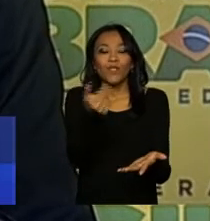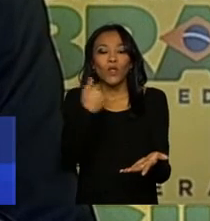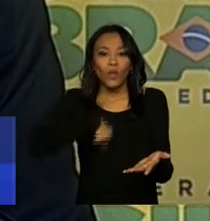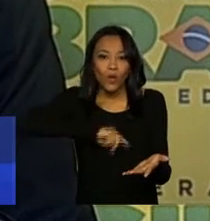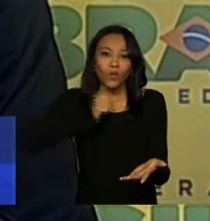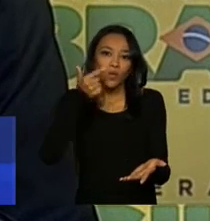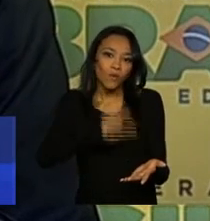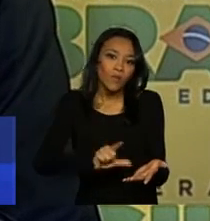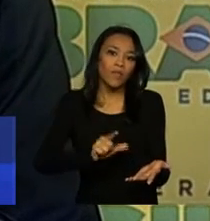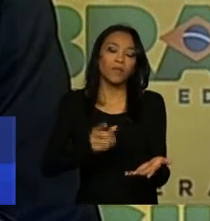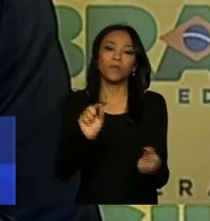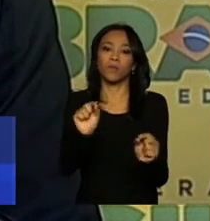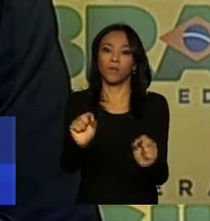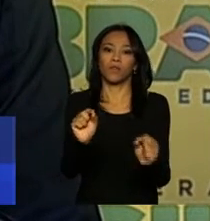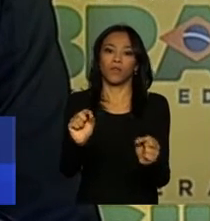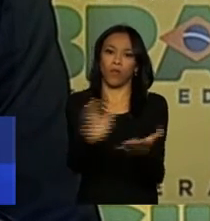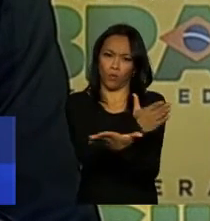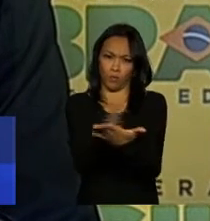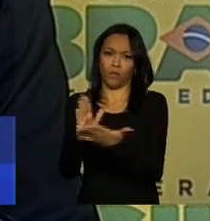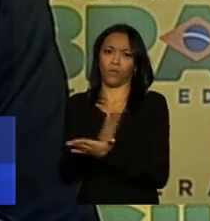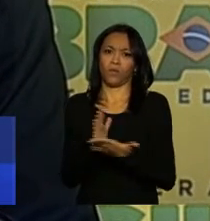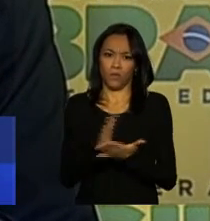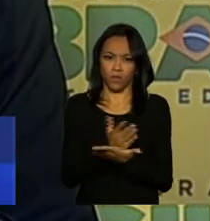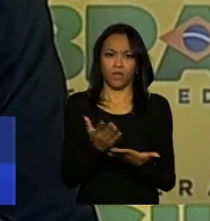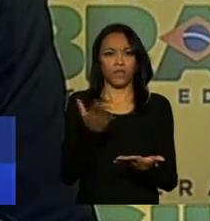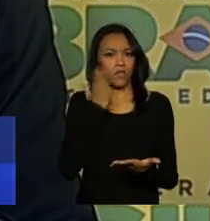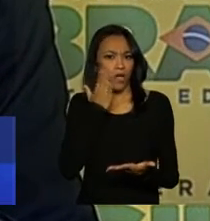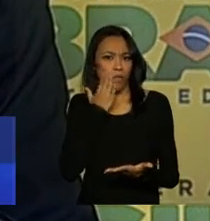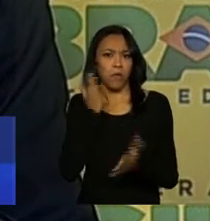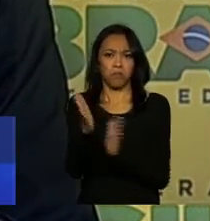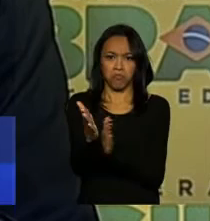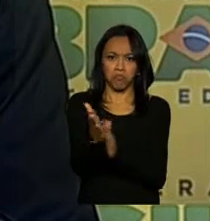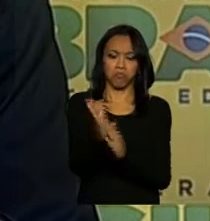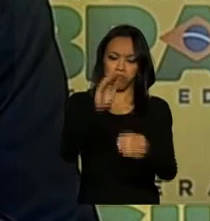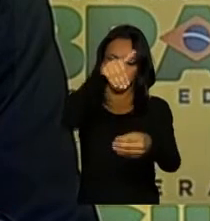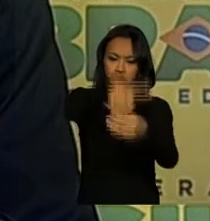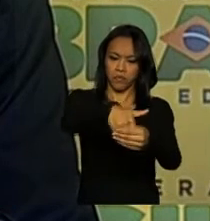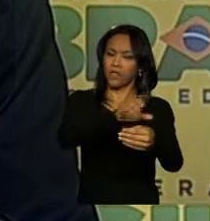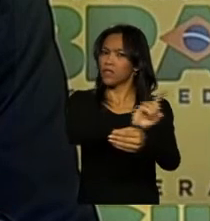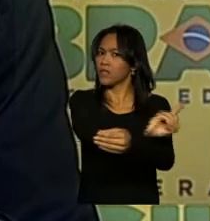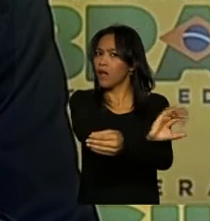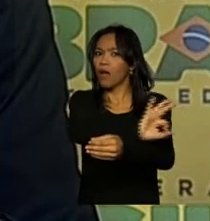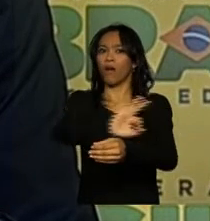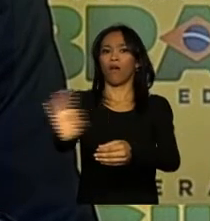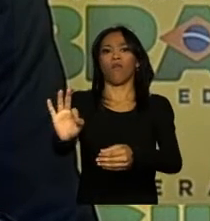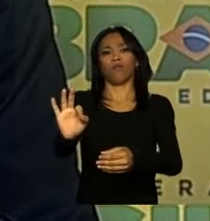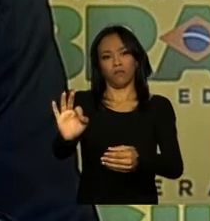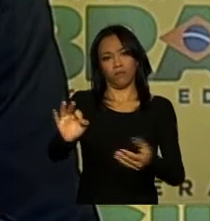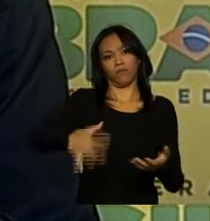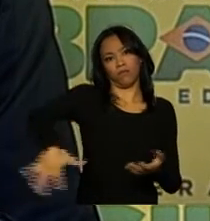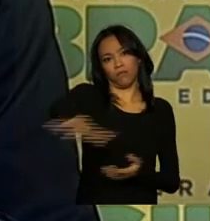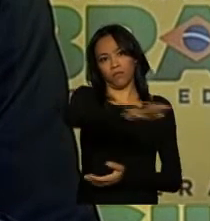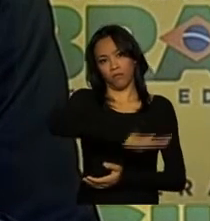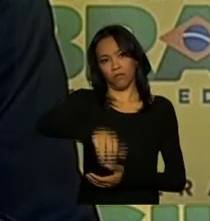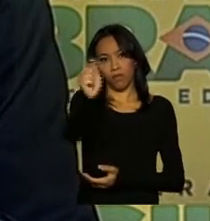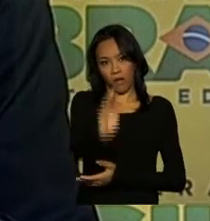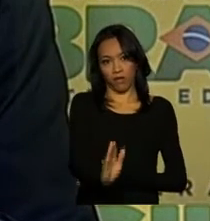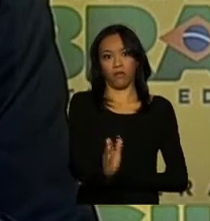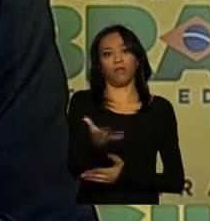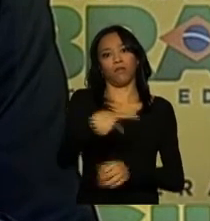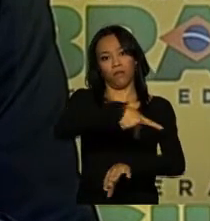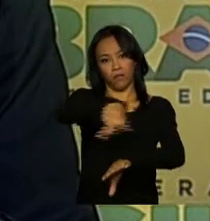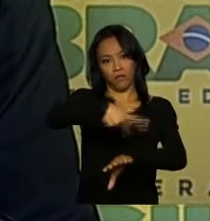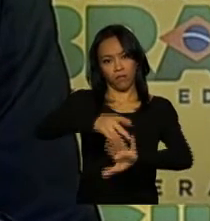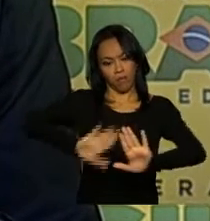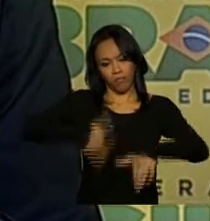algumas é reconhecer o resultado da eleição é fundamental para a democracia é fundamental o país se desenvolver eu